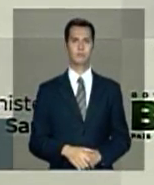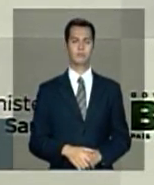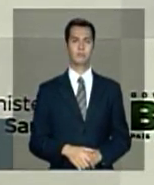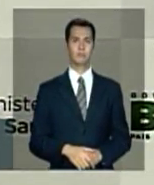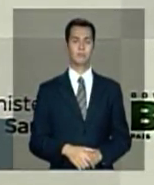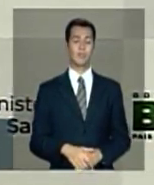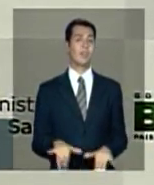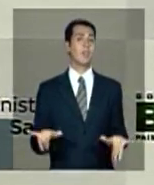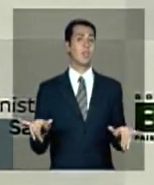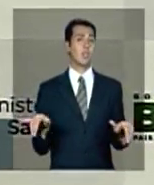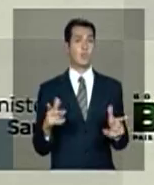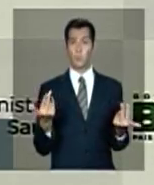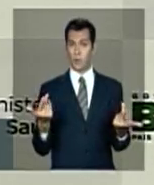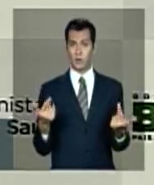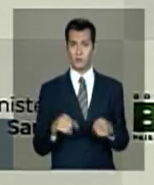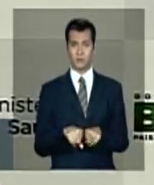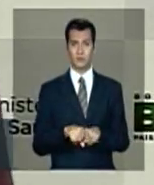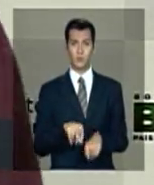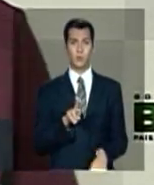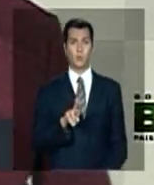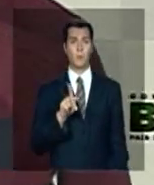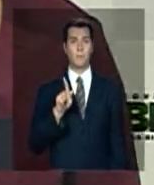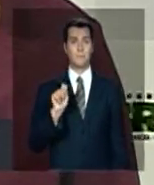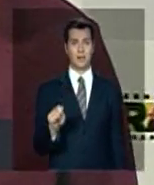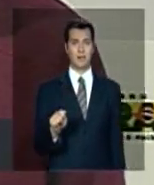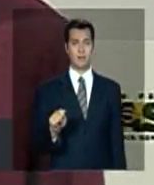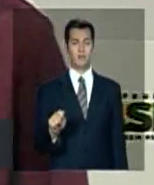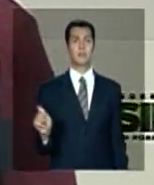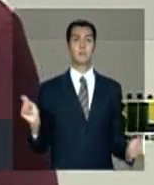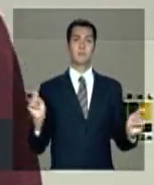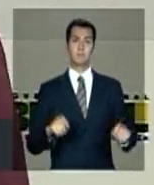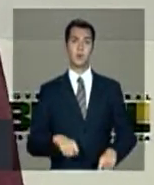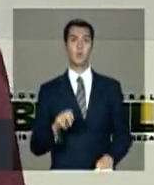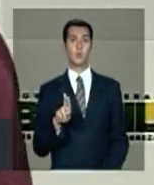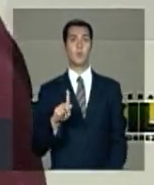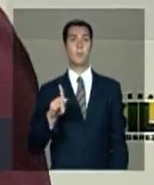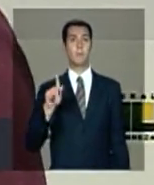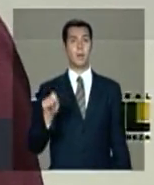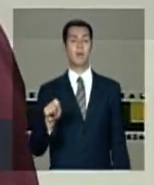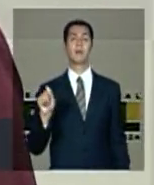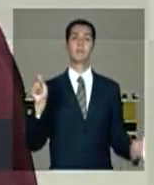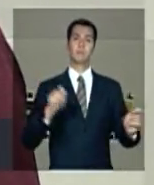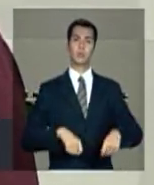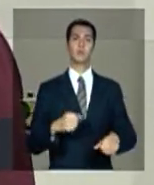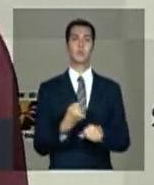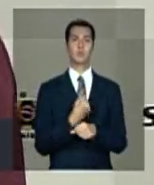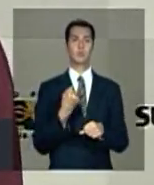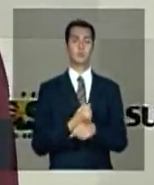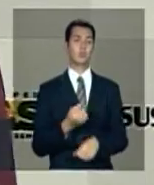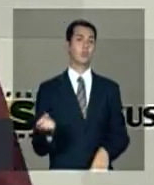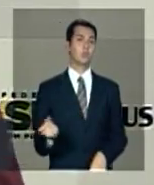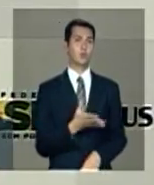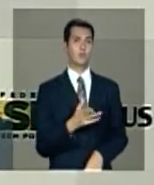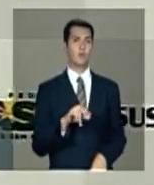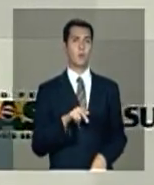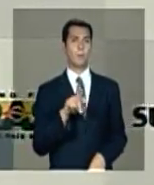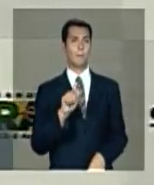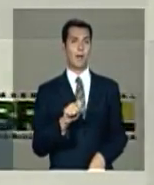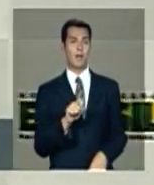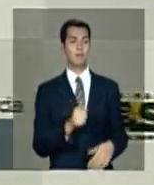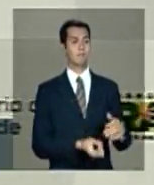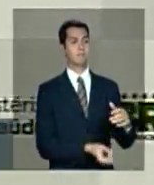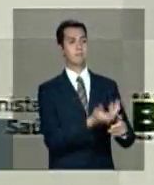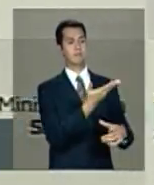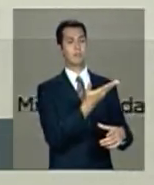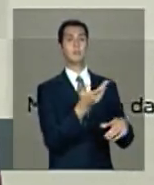unidades para upas nós podemos pegar uma UPA e construir uma novinha em folha no novo local Como